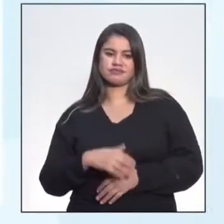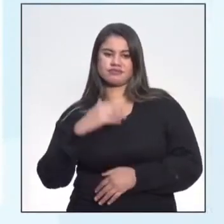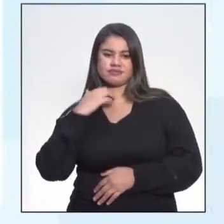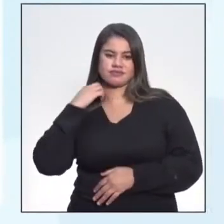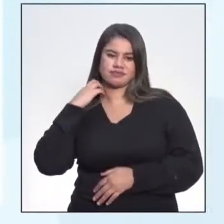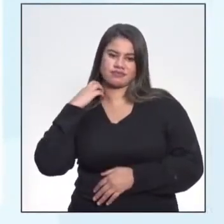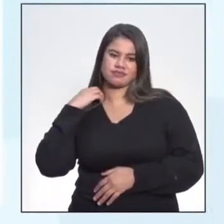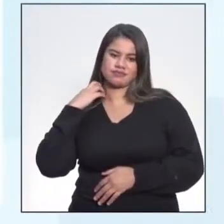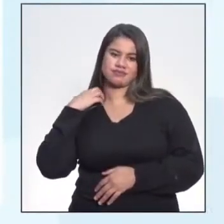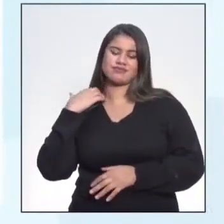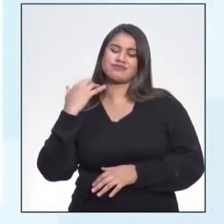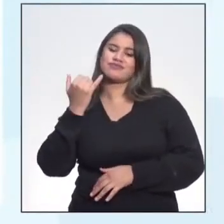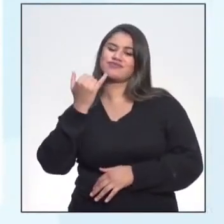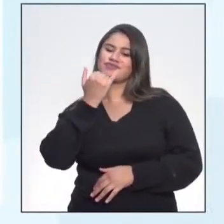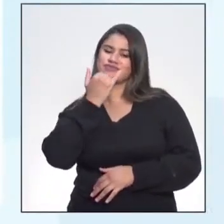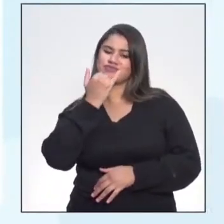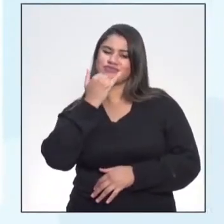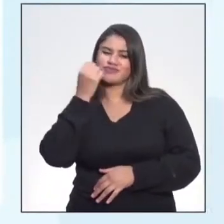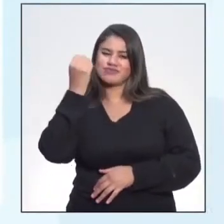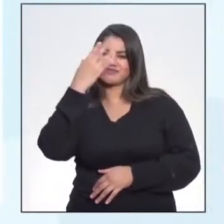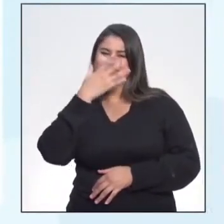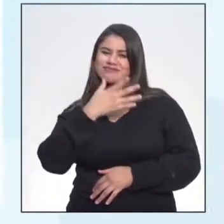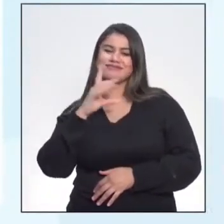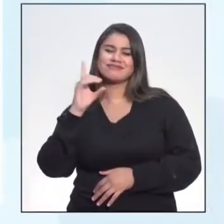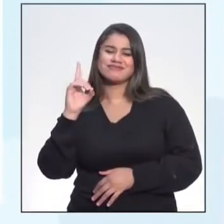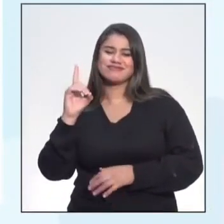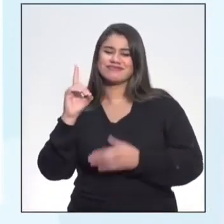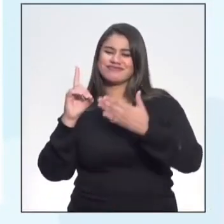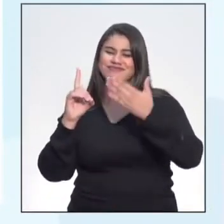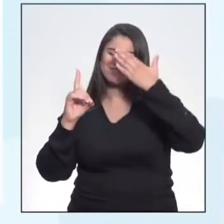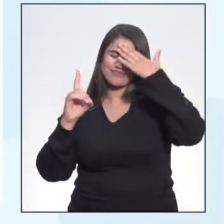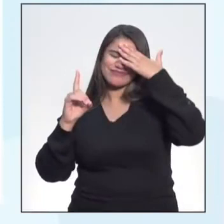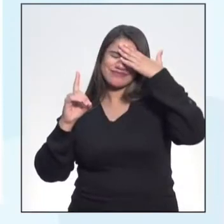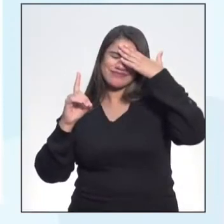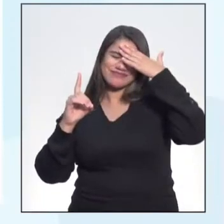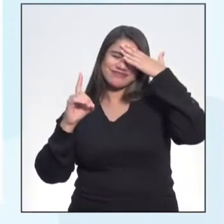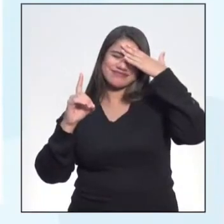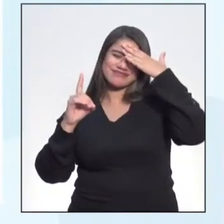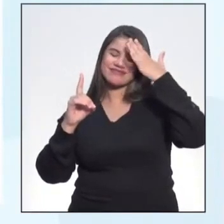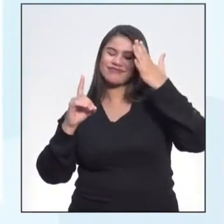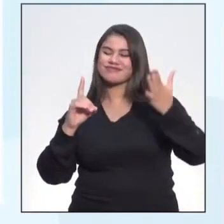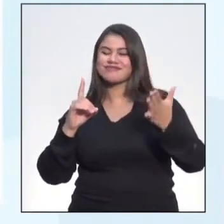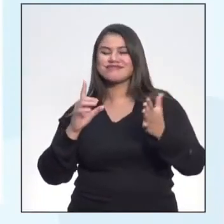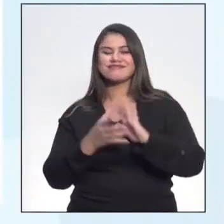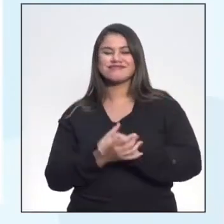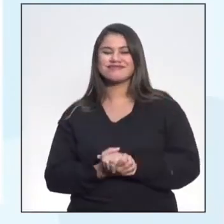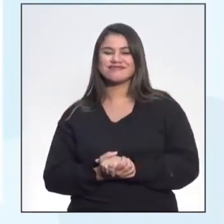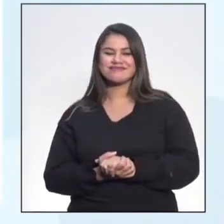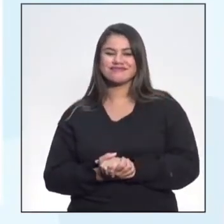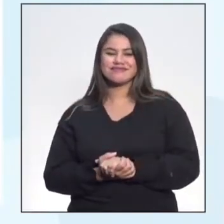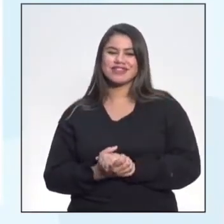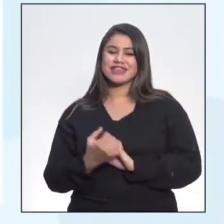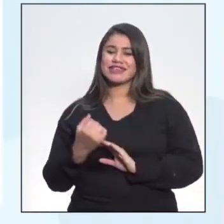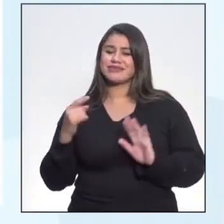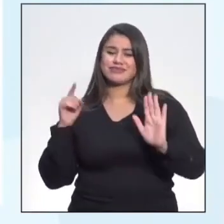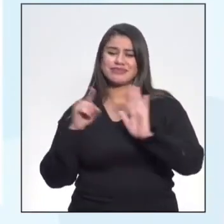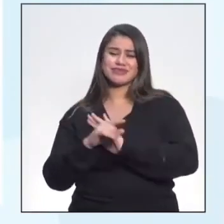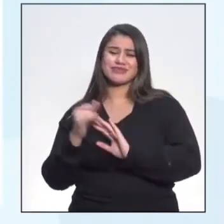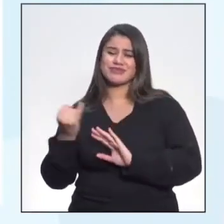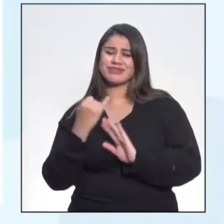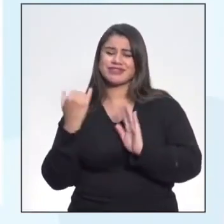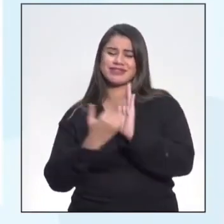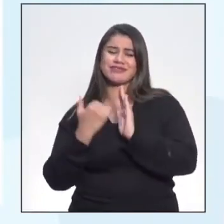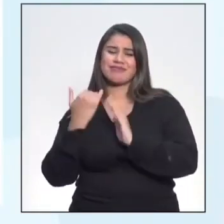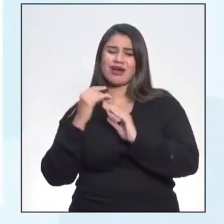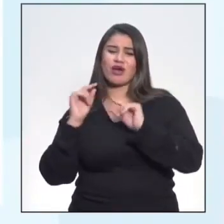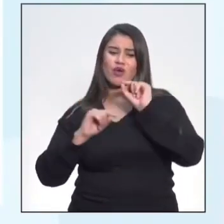D. Esqueci o D, claro. Oh, Deus, o D. O que ele perguntava no item D? Era a pergunta mais importante daí.